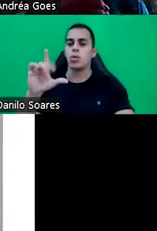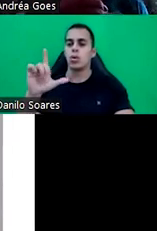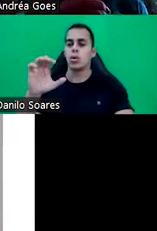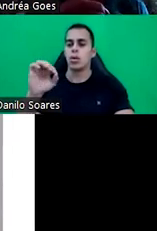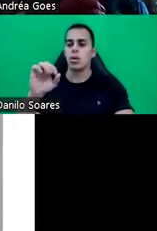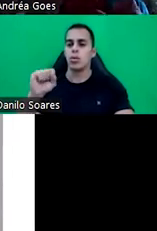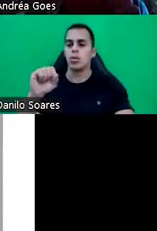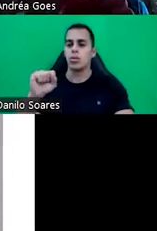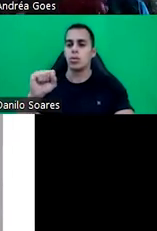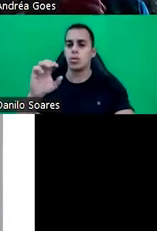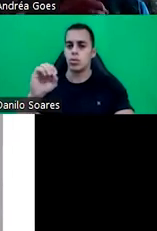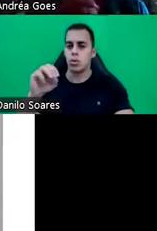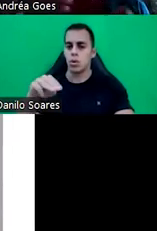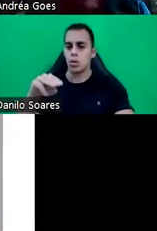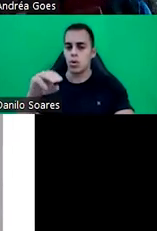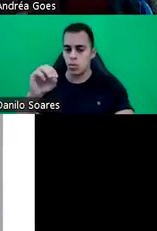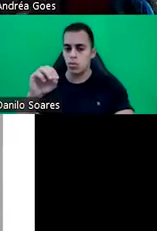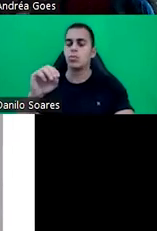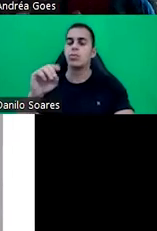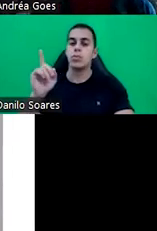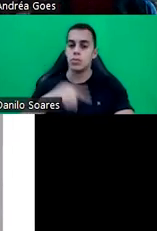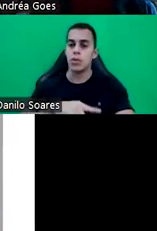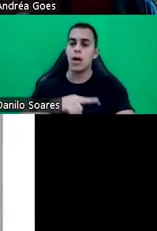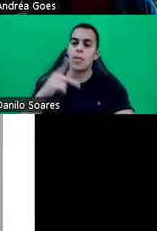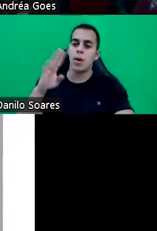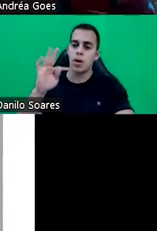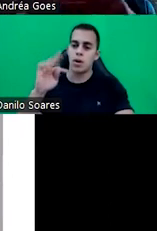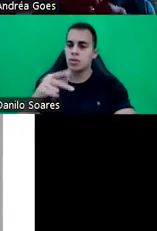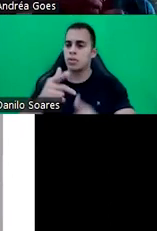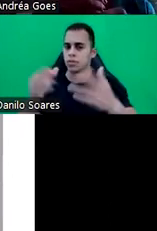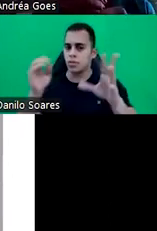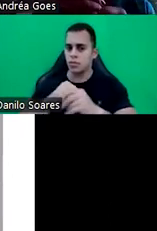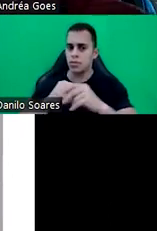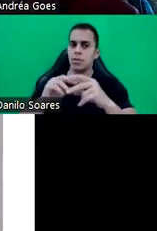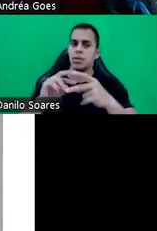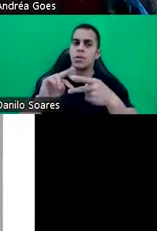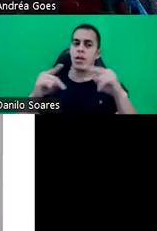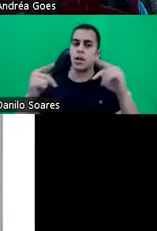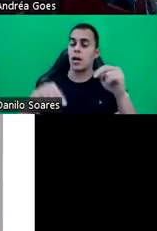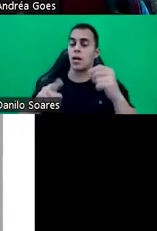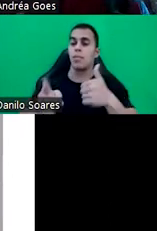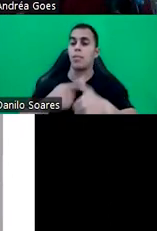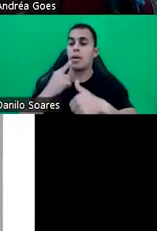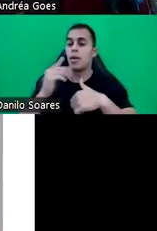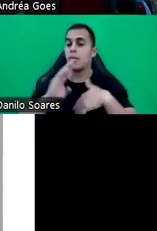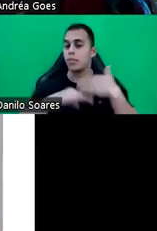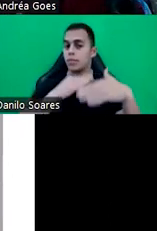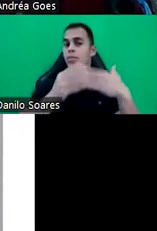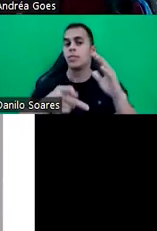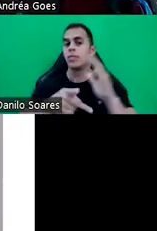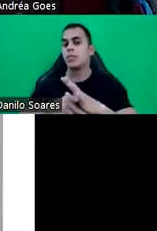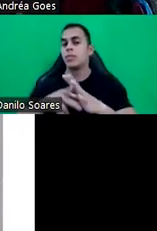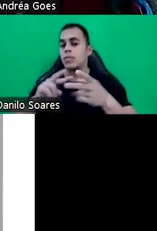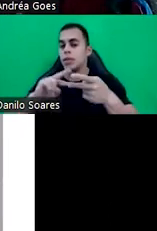grupo de histonas, proteínas que se associam ao DNA. E isso é o primeiro passo da compactação desse